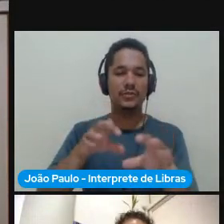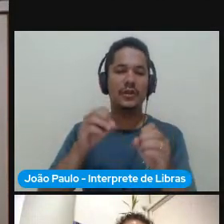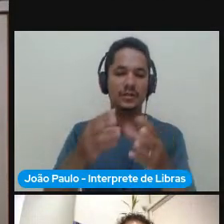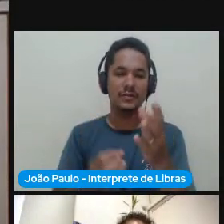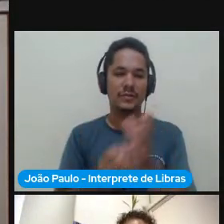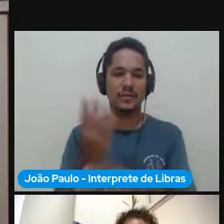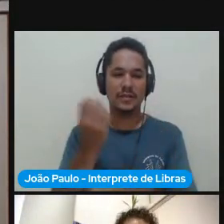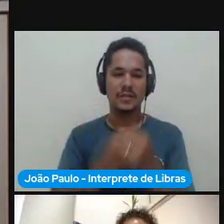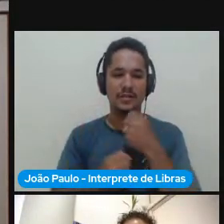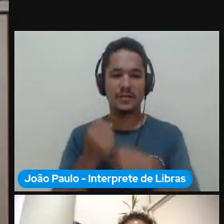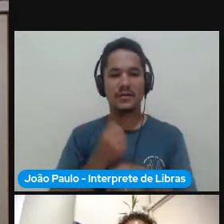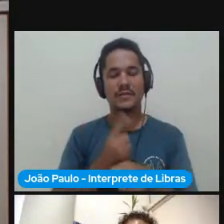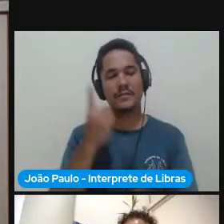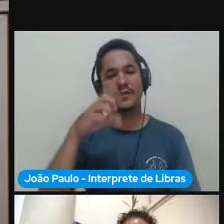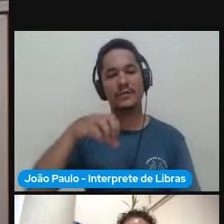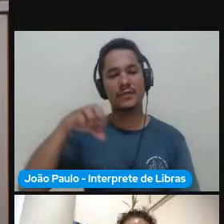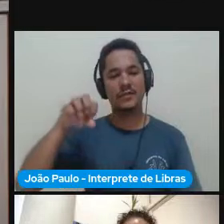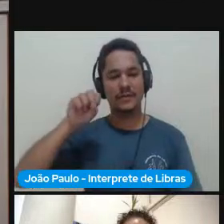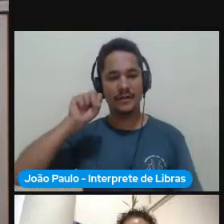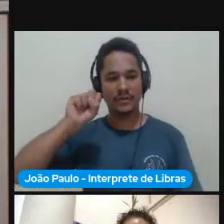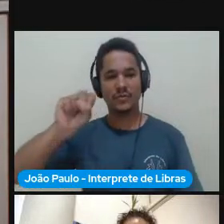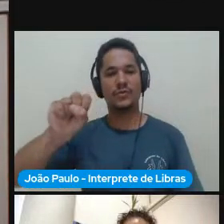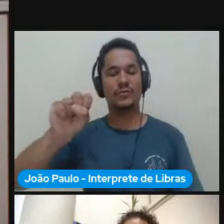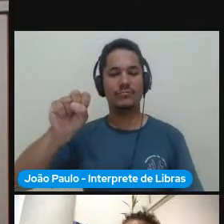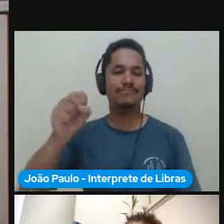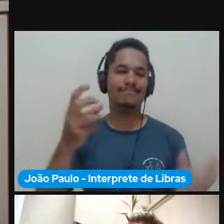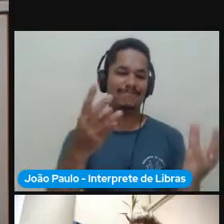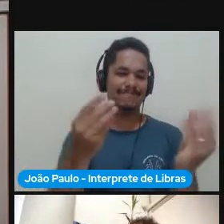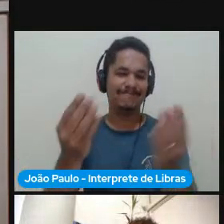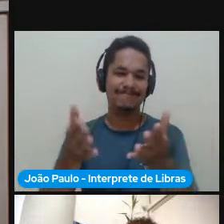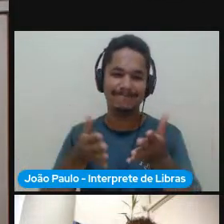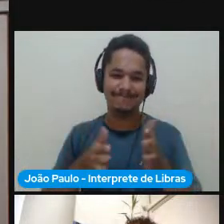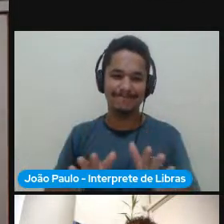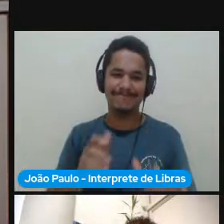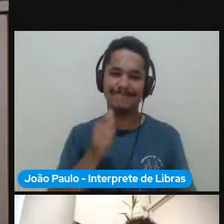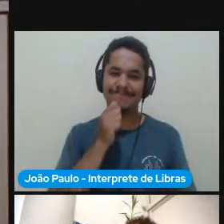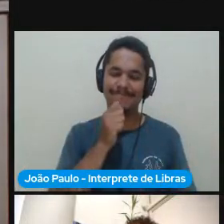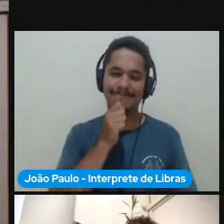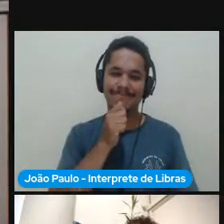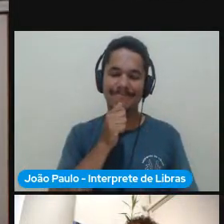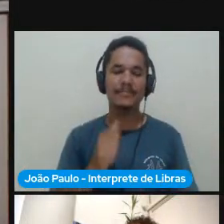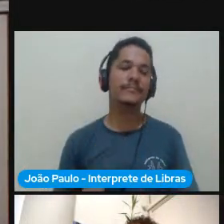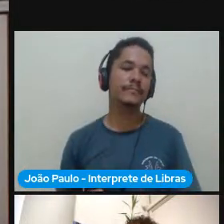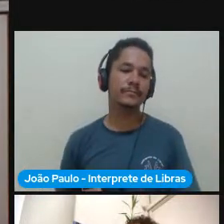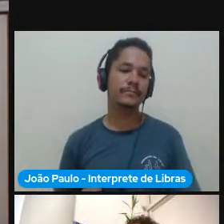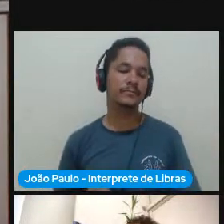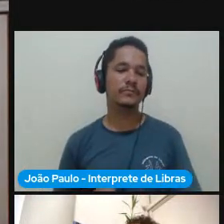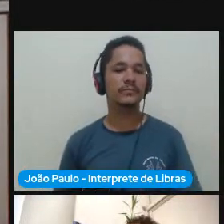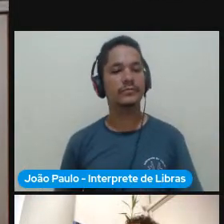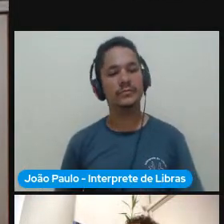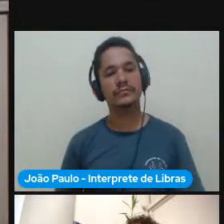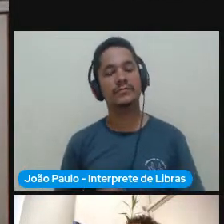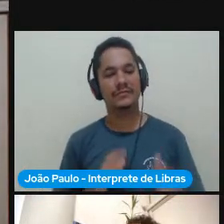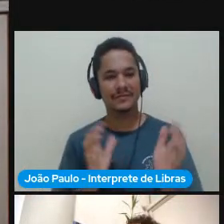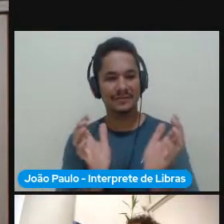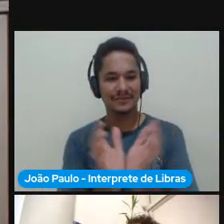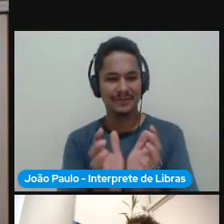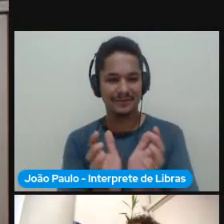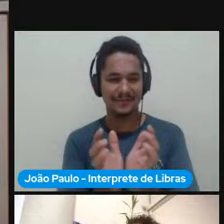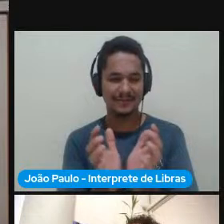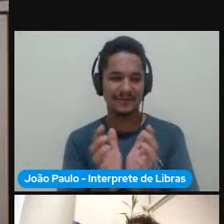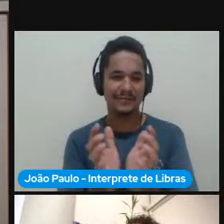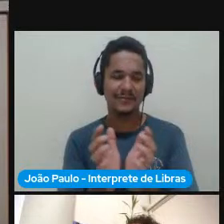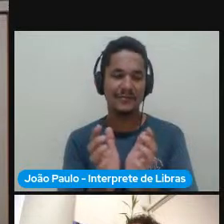né? Muitos de vocês ainda não tinham nem nascido, e em conjunto com a Secretaria Municipal